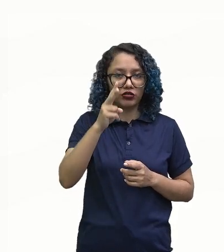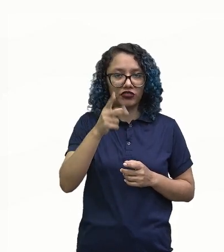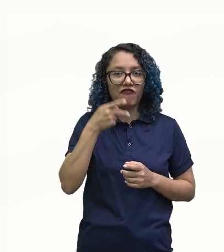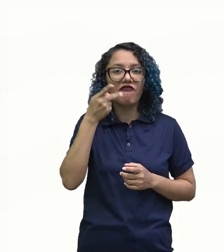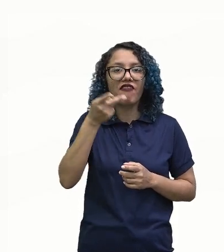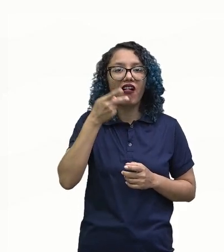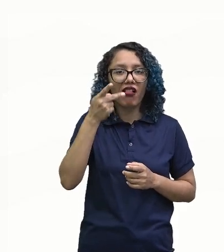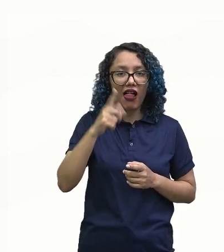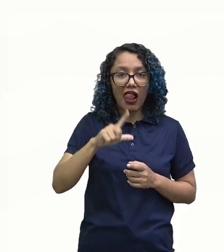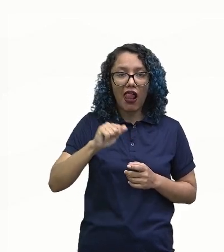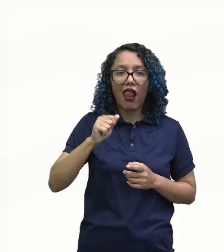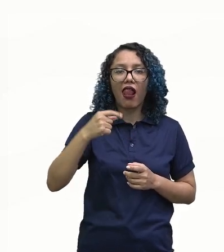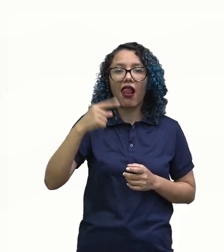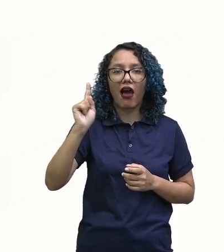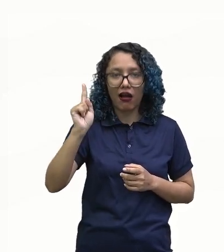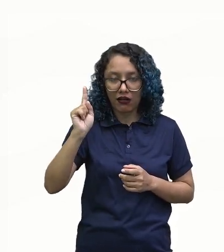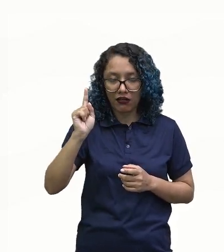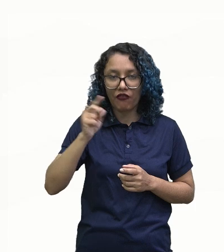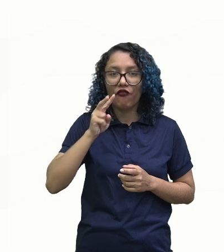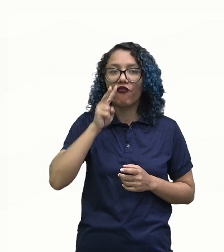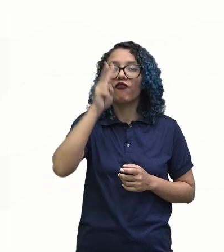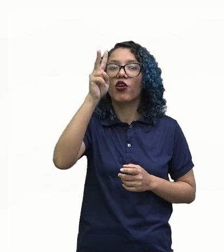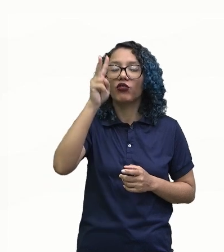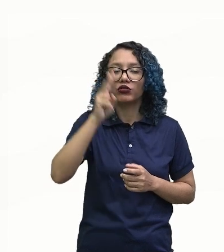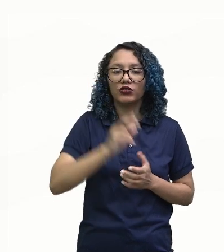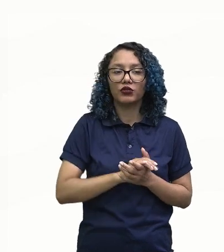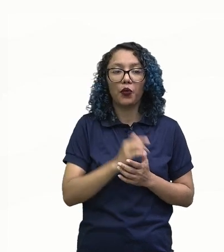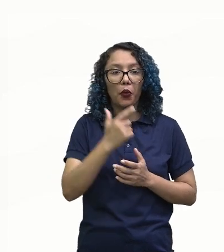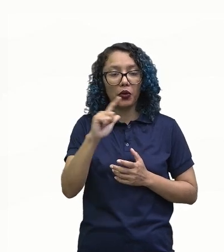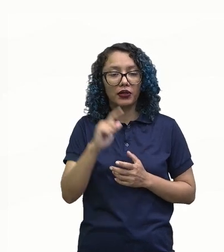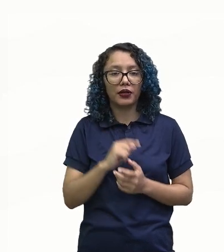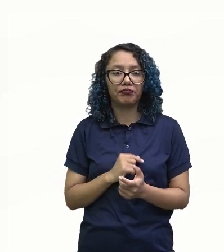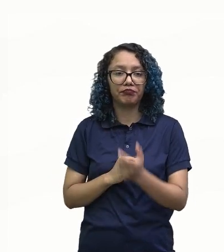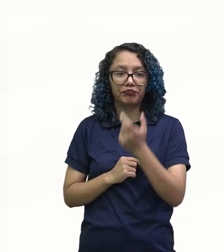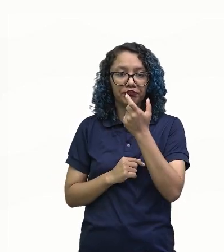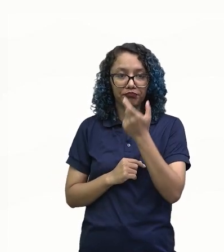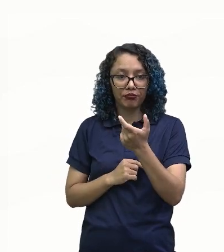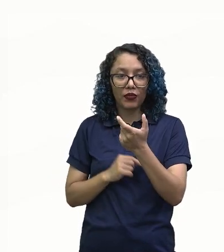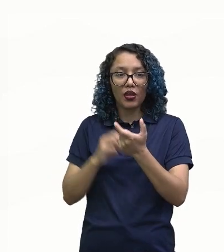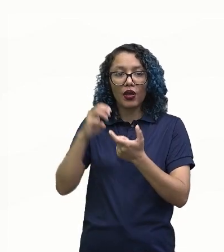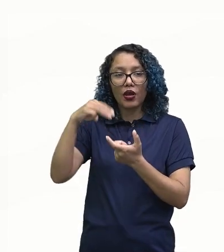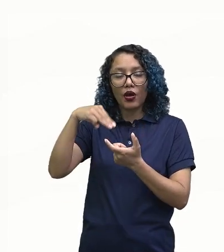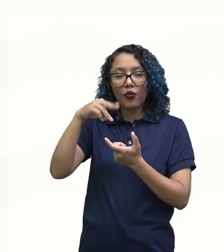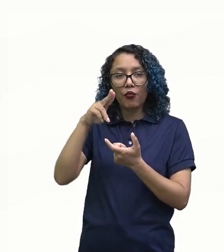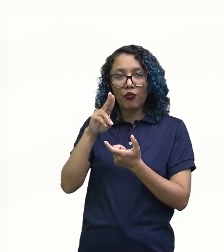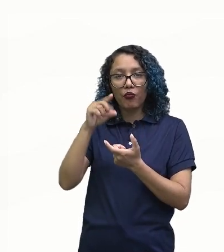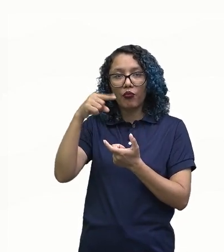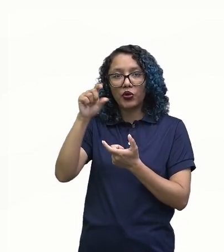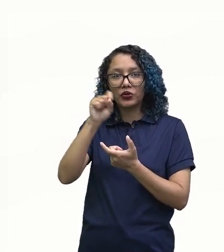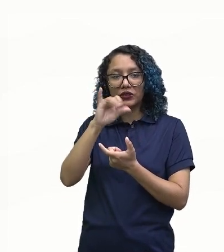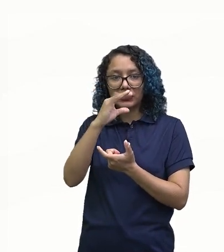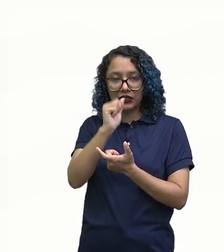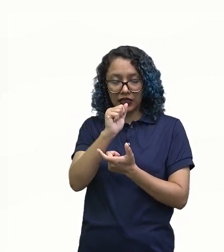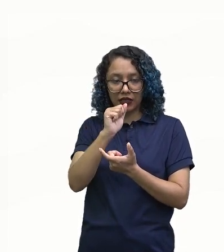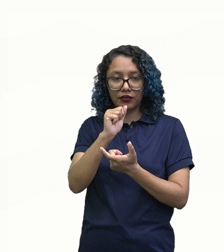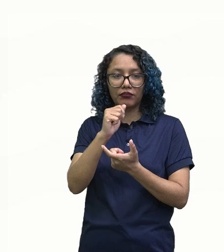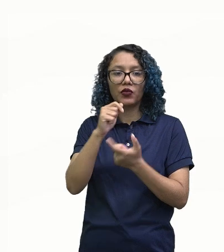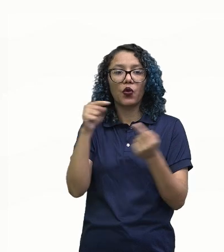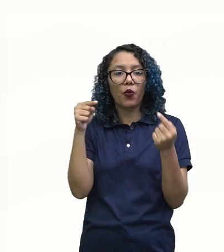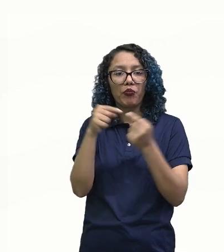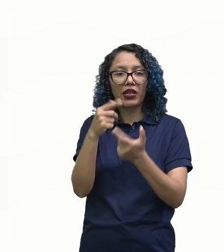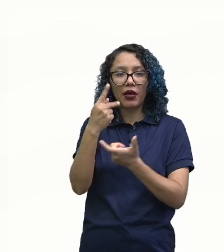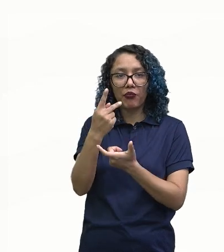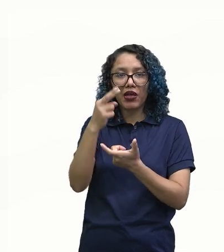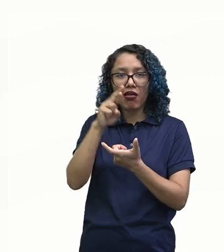A palavra música também temos aí, olha, ela é uma proparoxítona, porque ela termina a